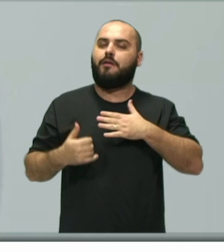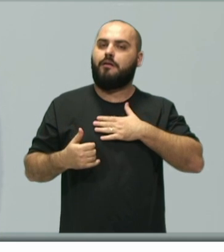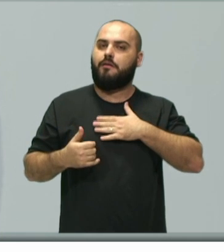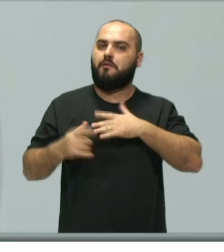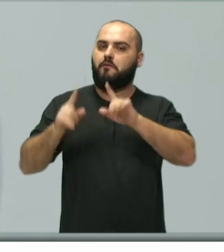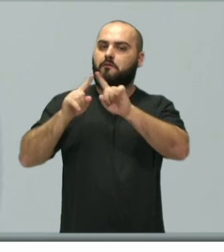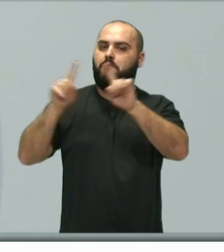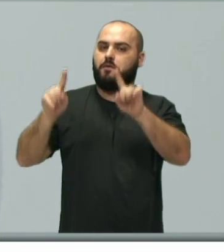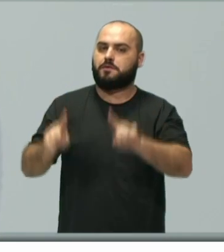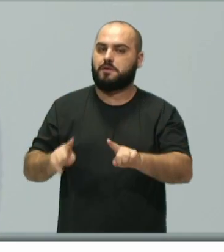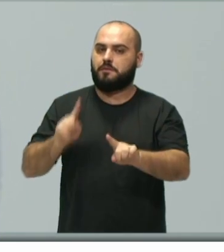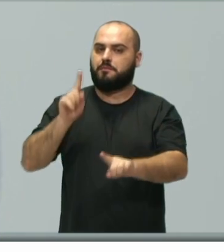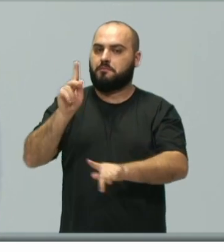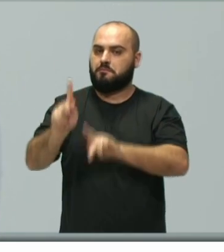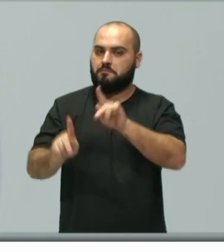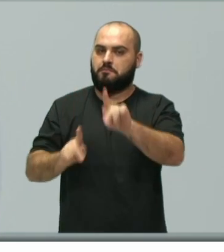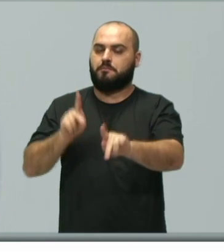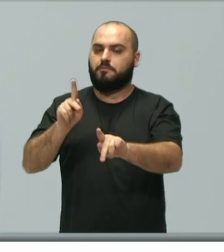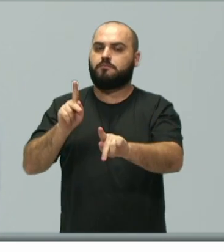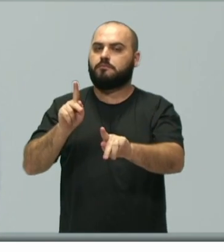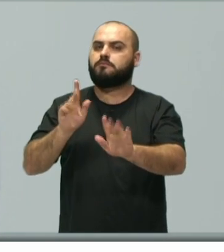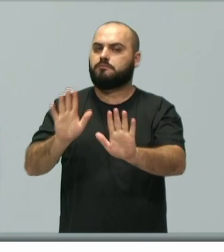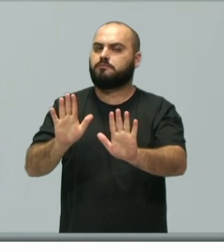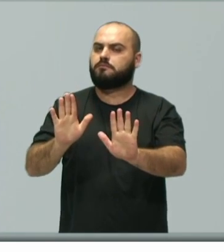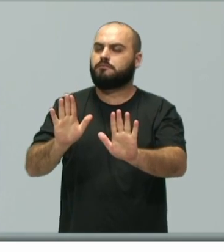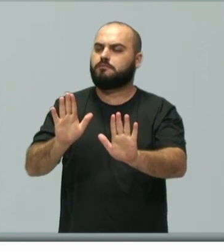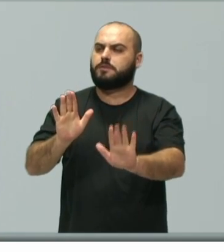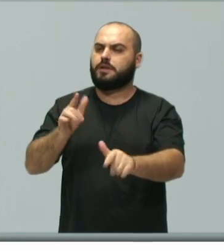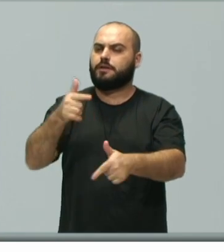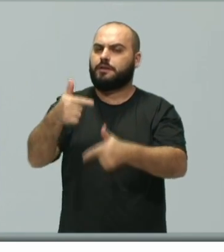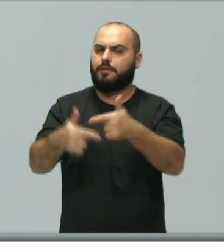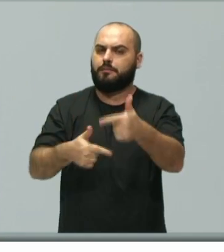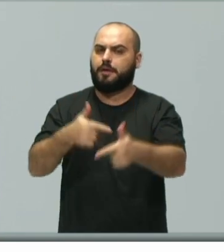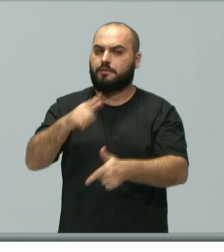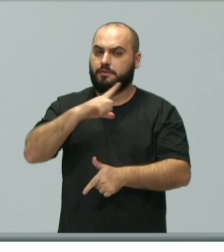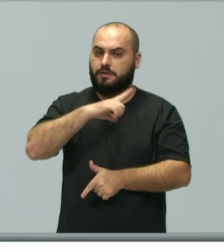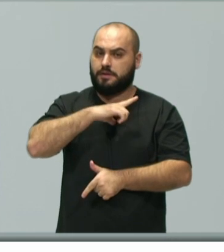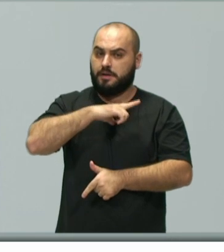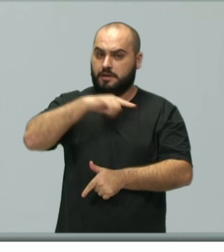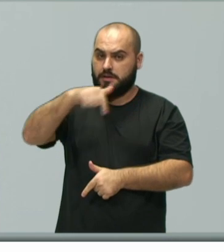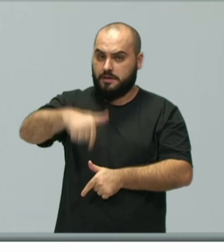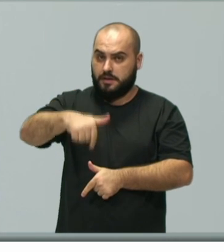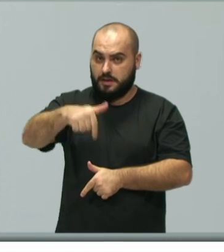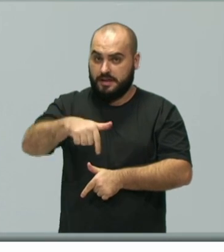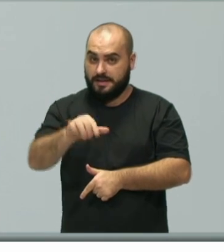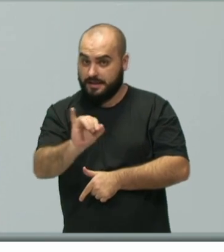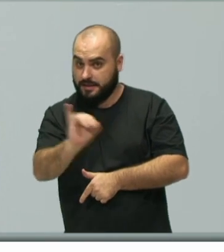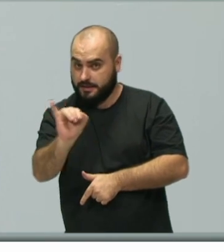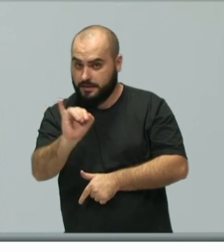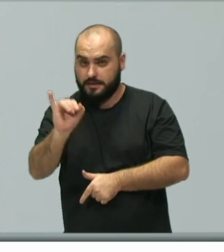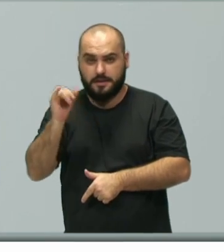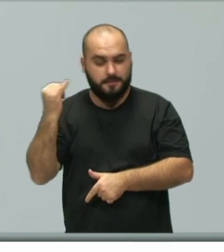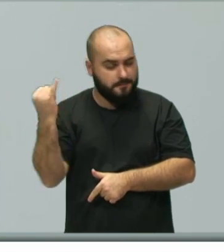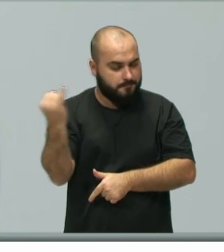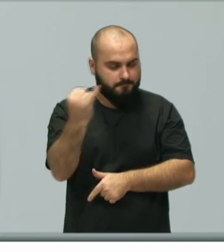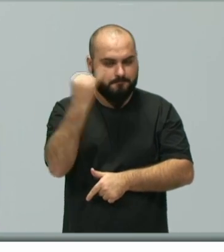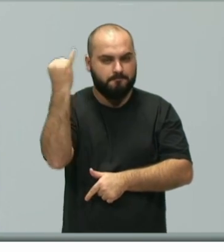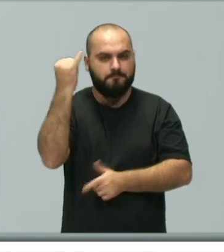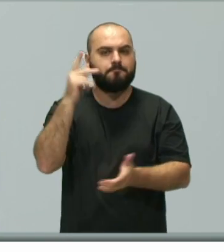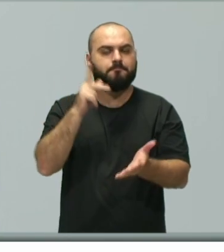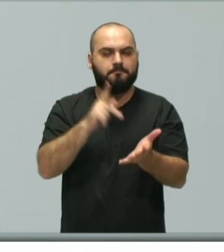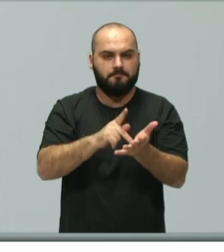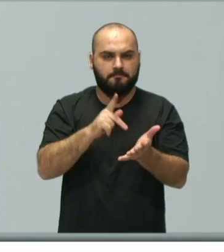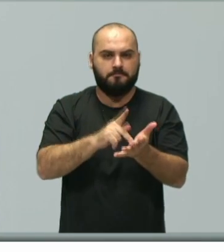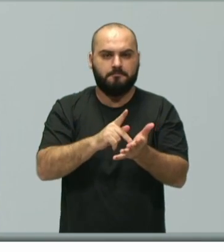pública, porque eu acho que o trabalho que a gente tem aqui no governo municipal de Itajaí é muito importante,